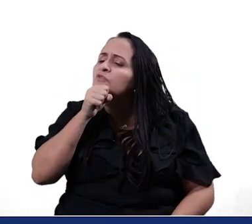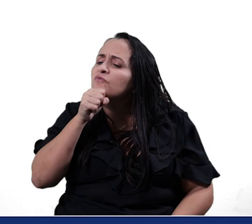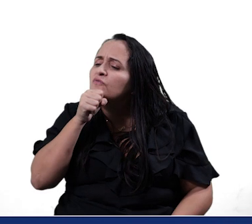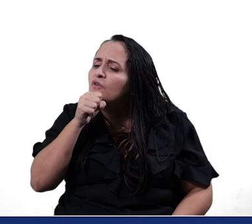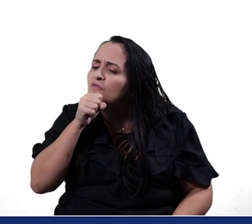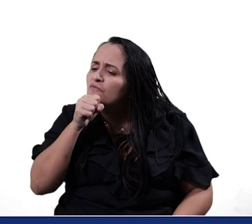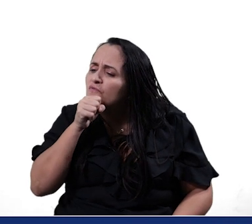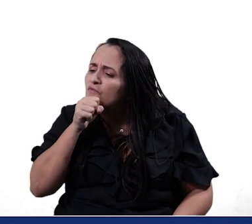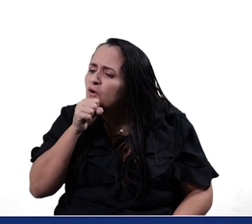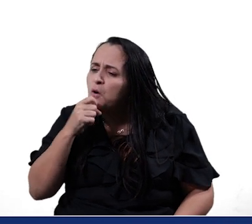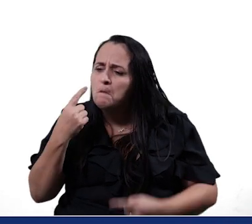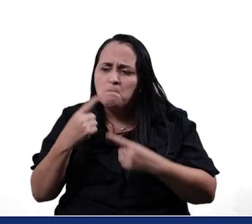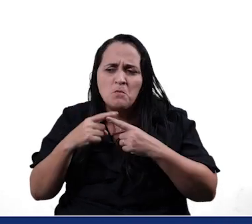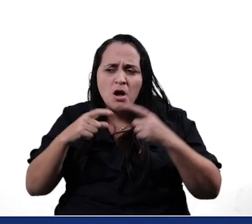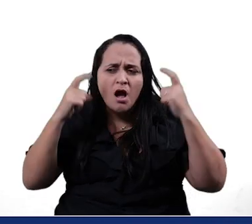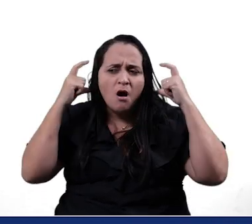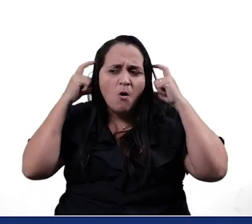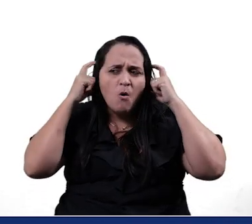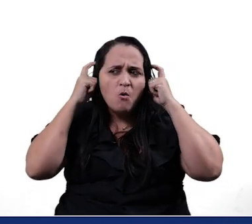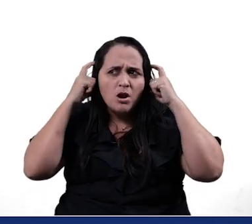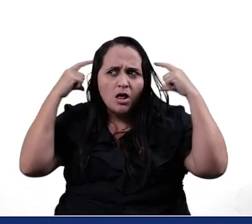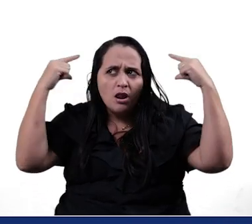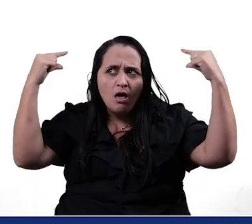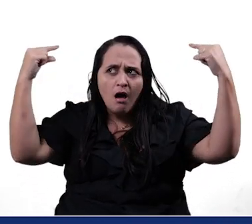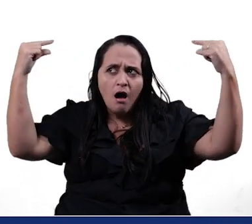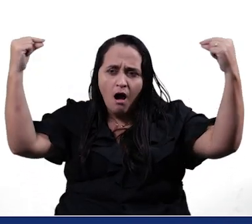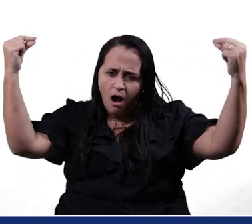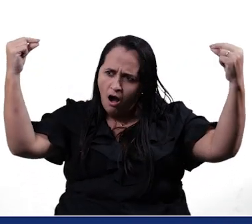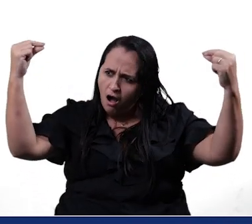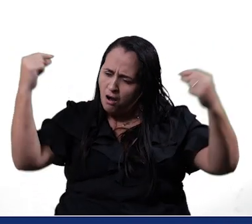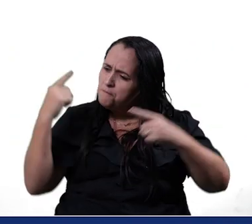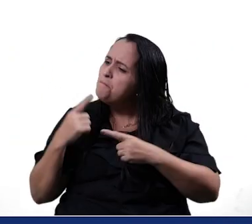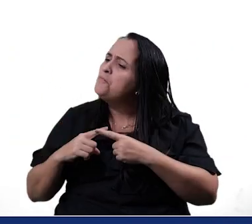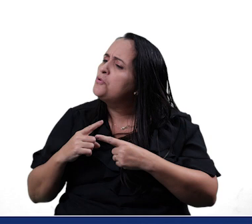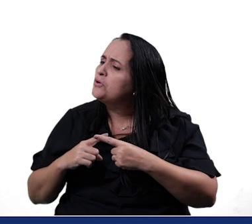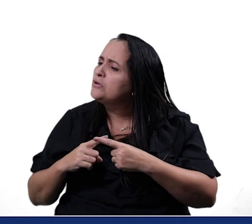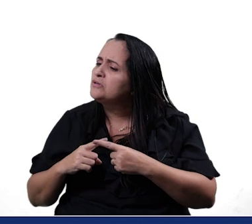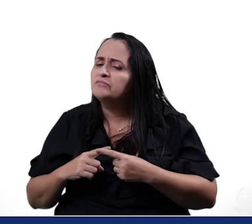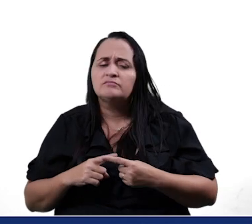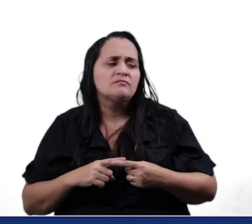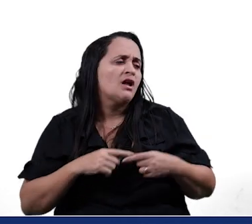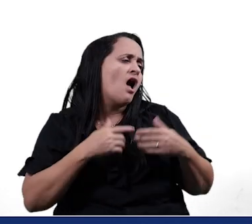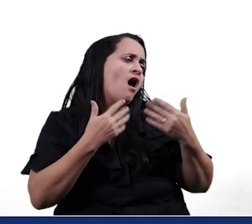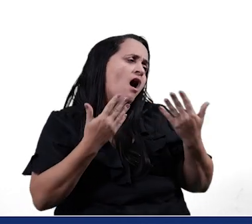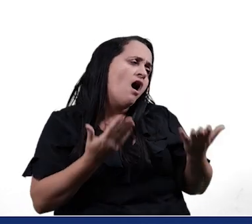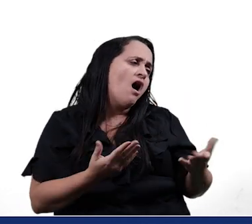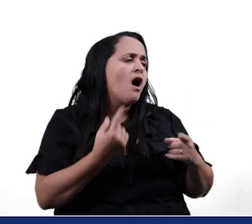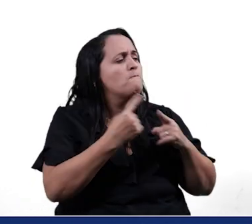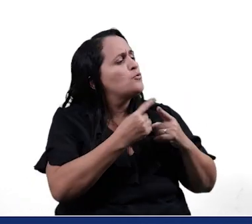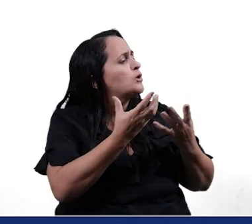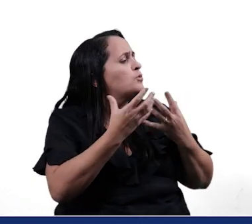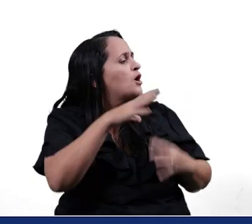vovozinha, que orelhas grandes você tem? Aí ela falou assim, é para melhor te escutar,